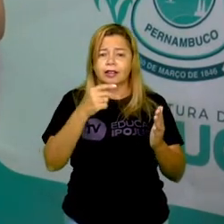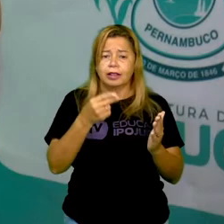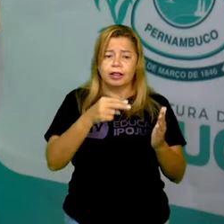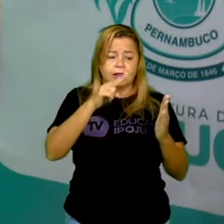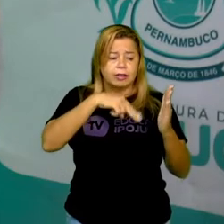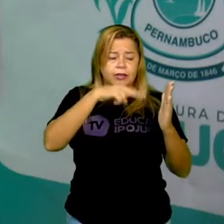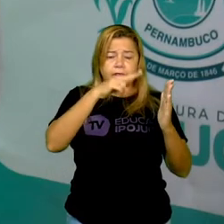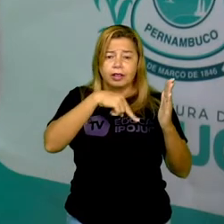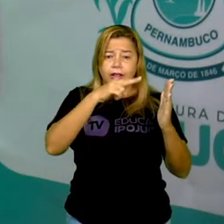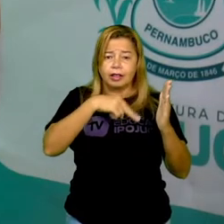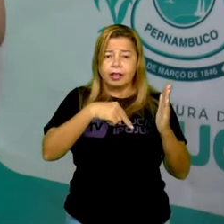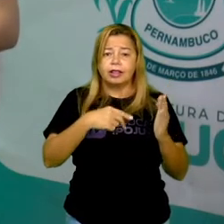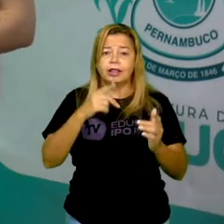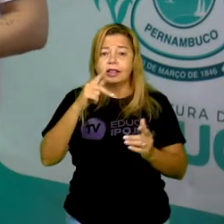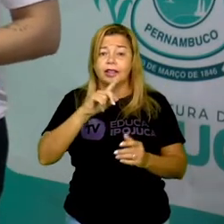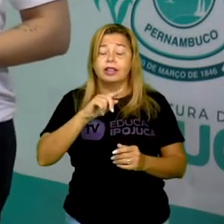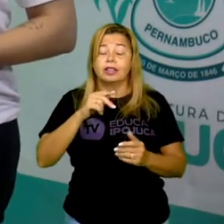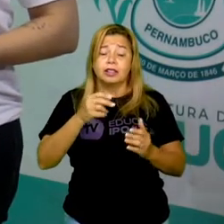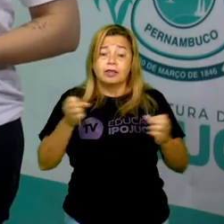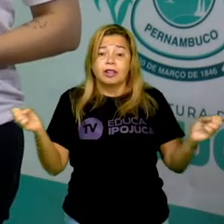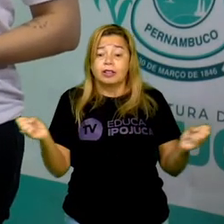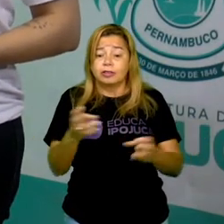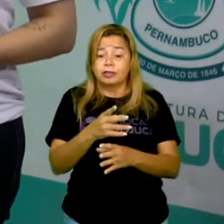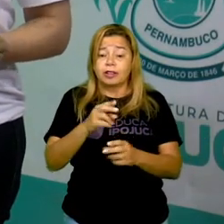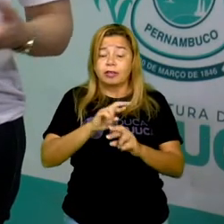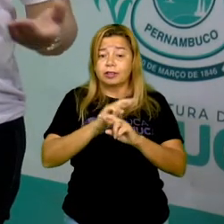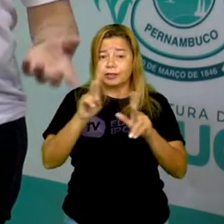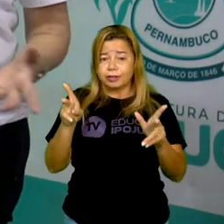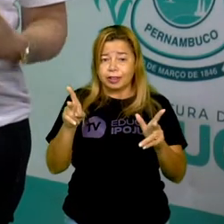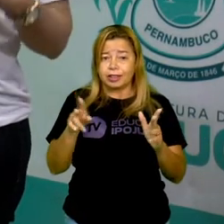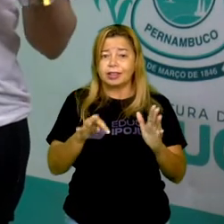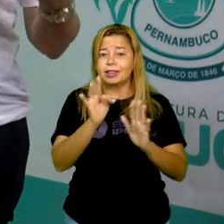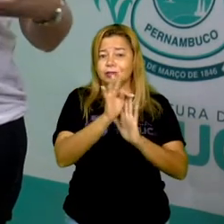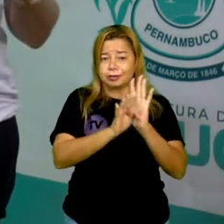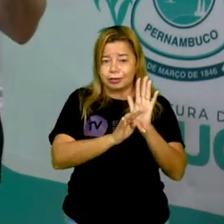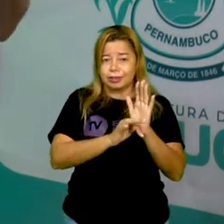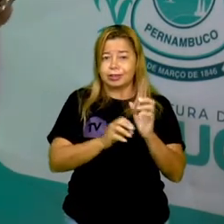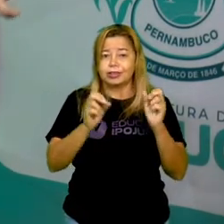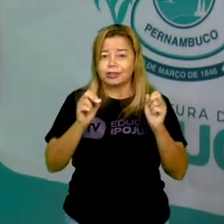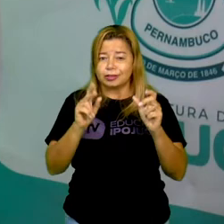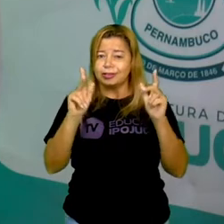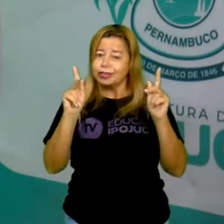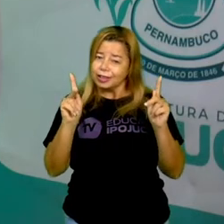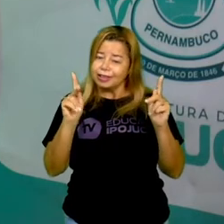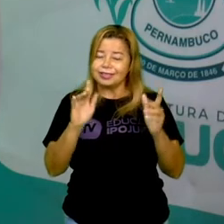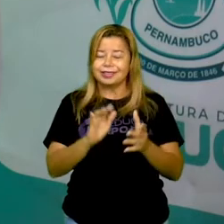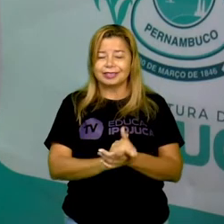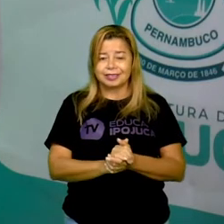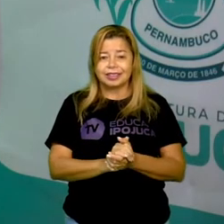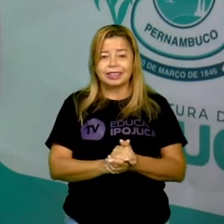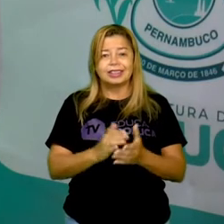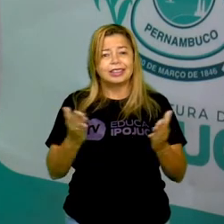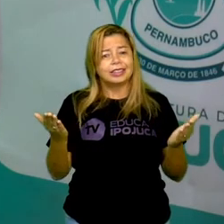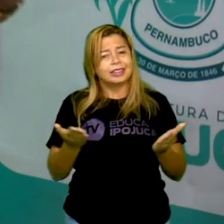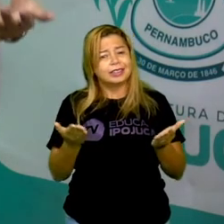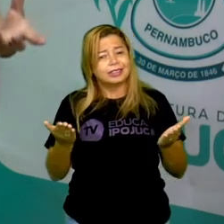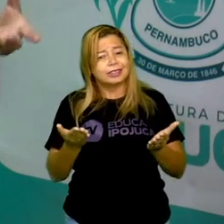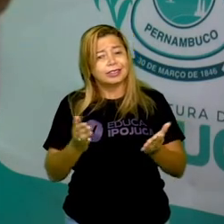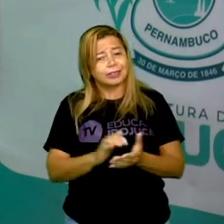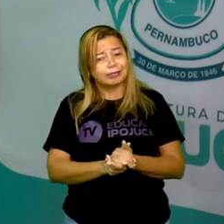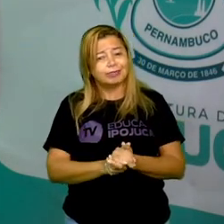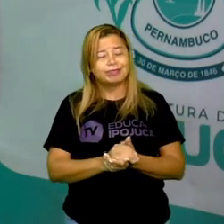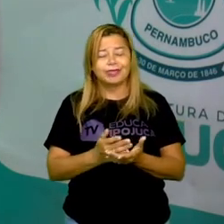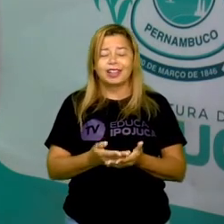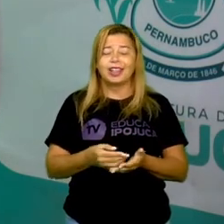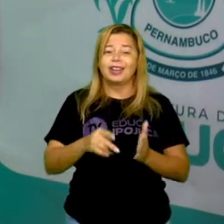uma outra moral para ela, ok? Nós hoje aprofundamos um pouco dos nossos conhecimentos sobre esse gênero tão